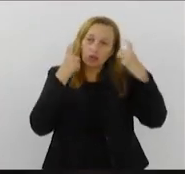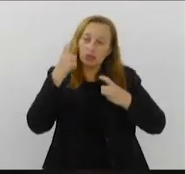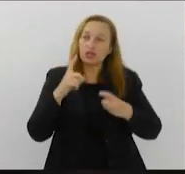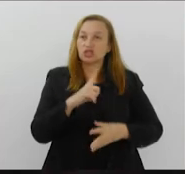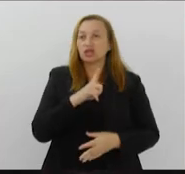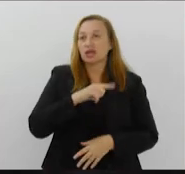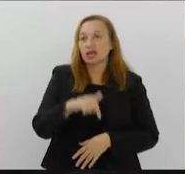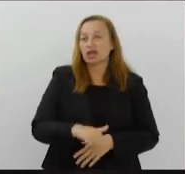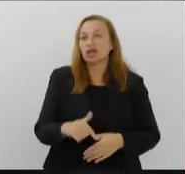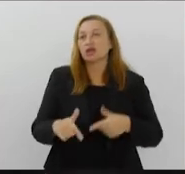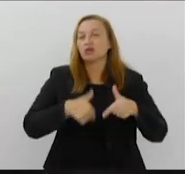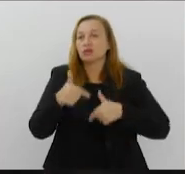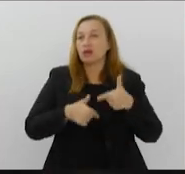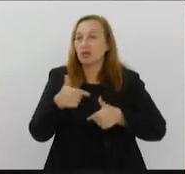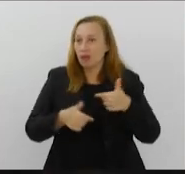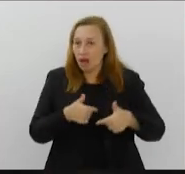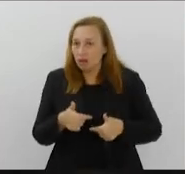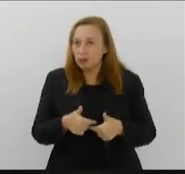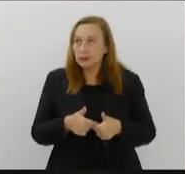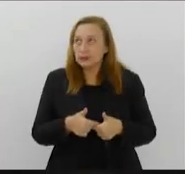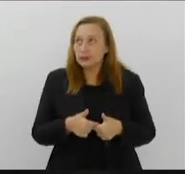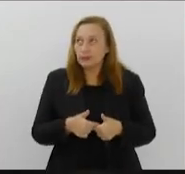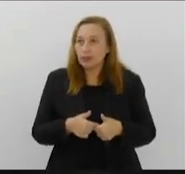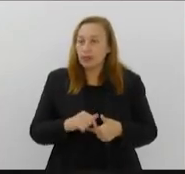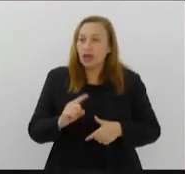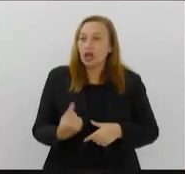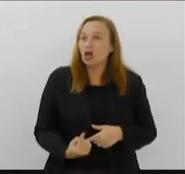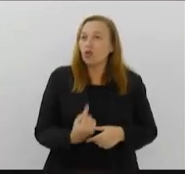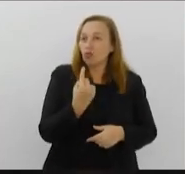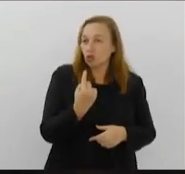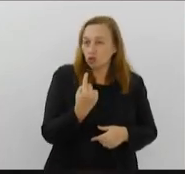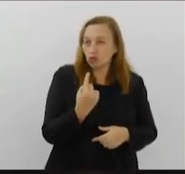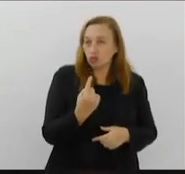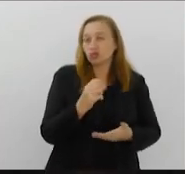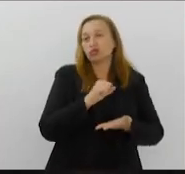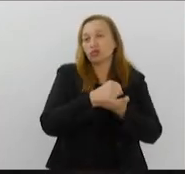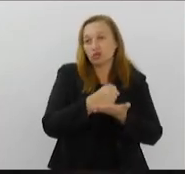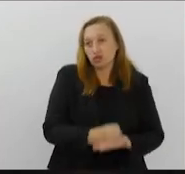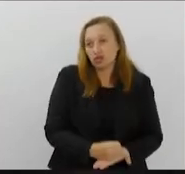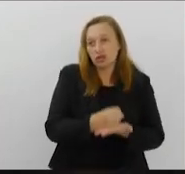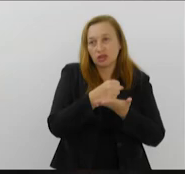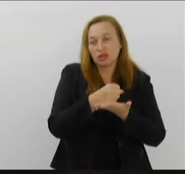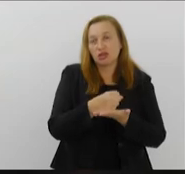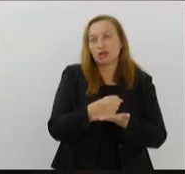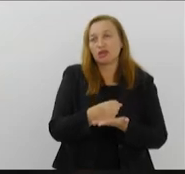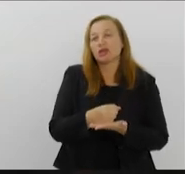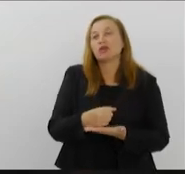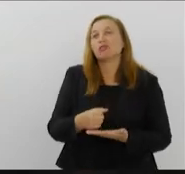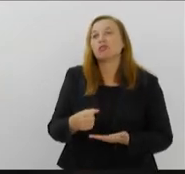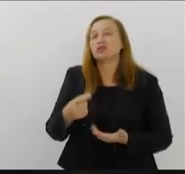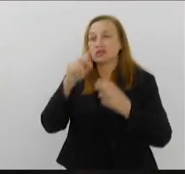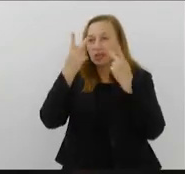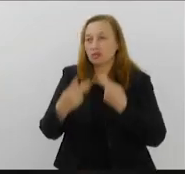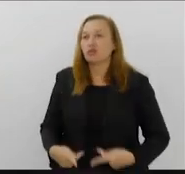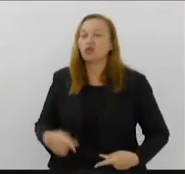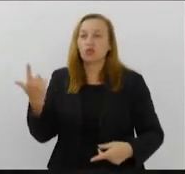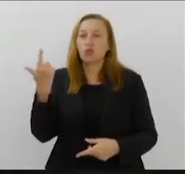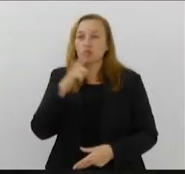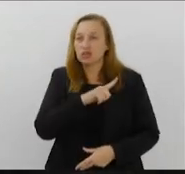aqui o trabalho, inevitavelmente, é a única fonte sustentável para um ser humano. Então, você conseguir